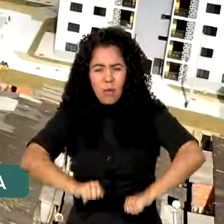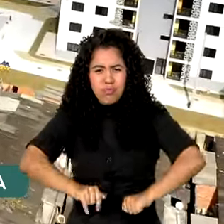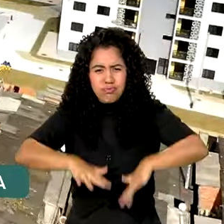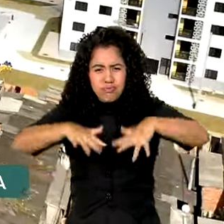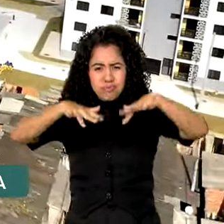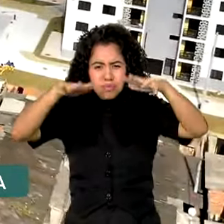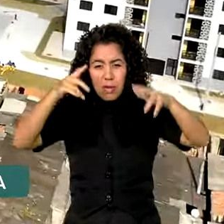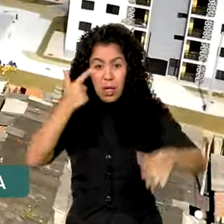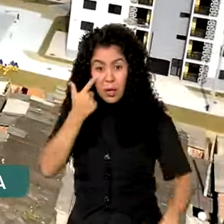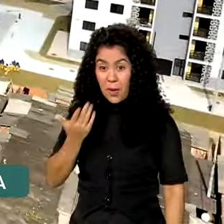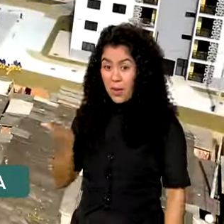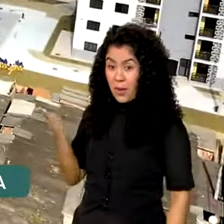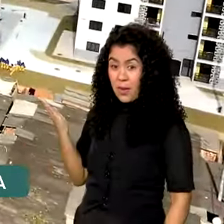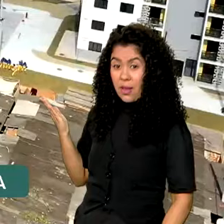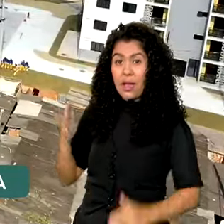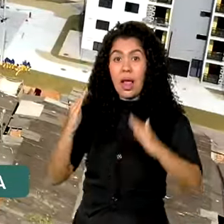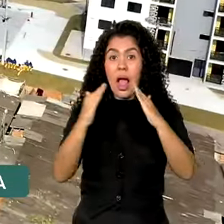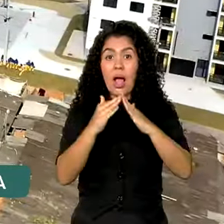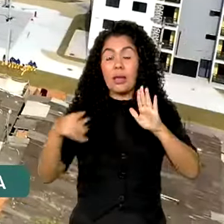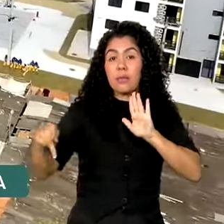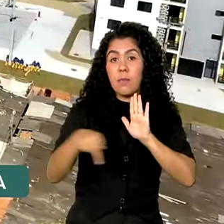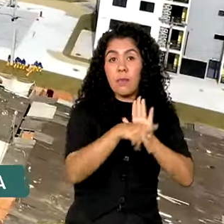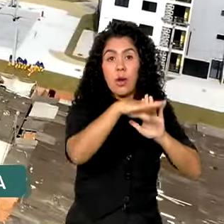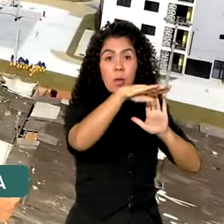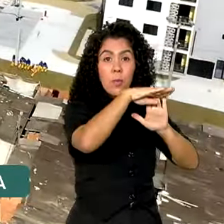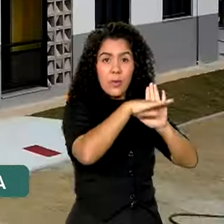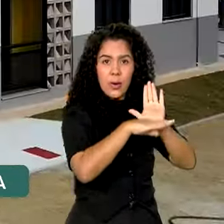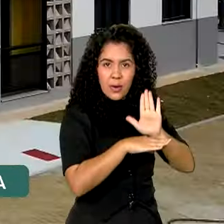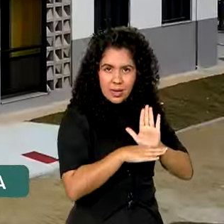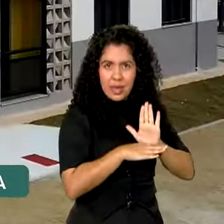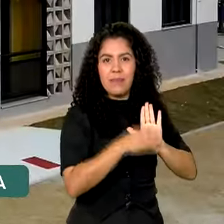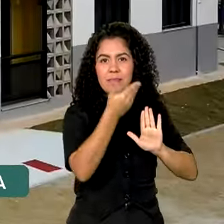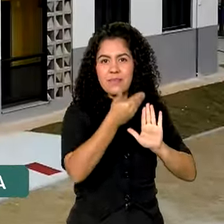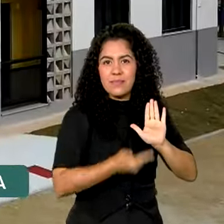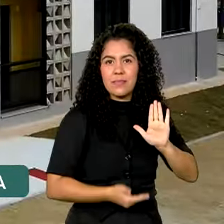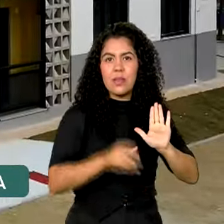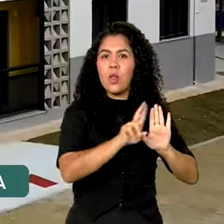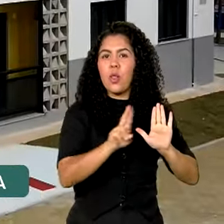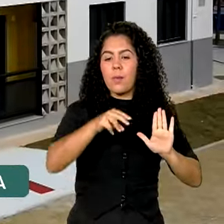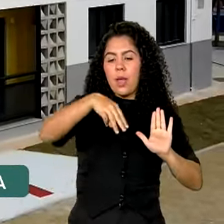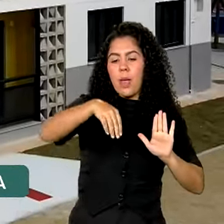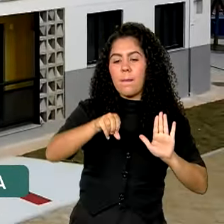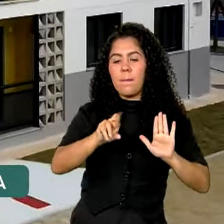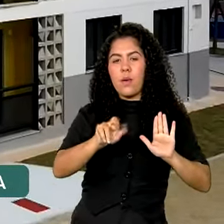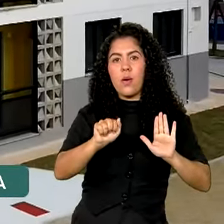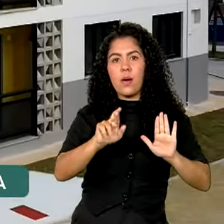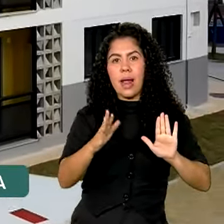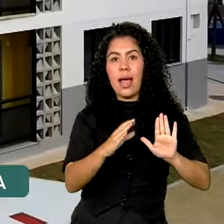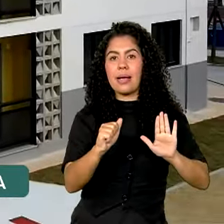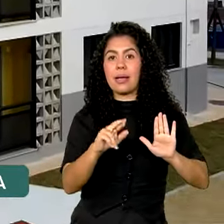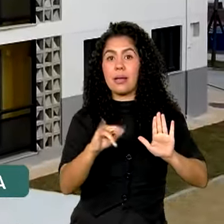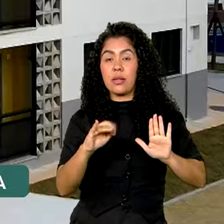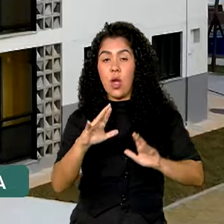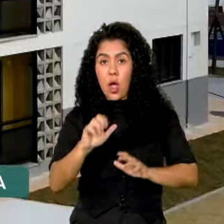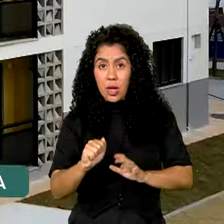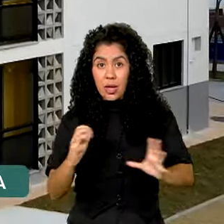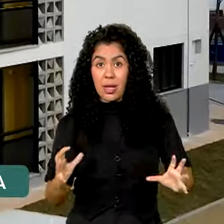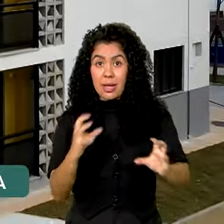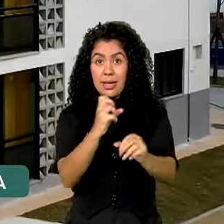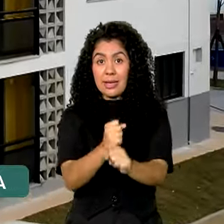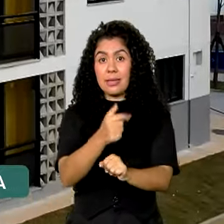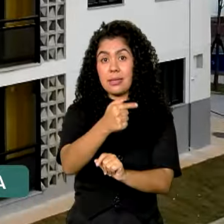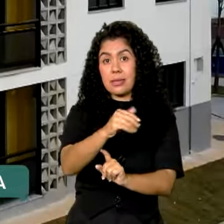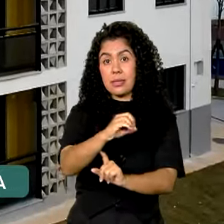As casas fazem parte do programa Morar Carioca. No total, serão 704